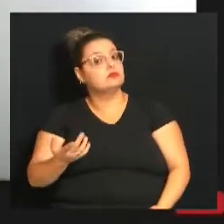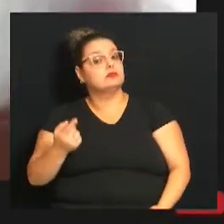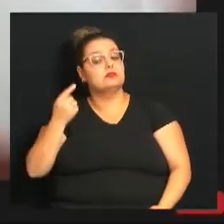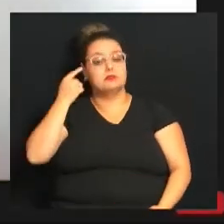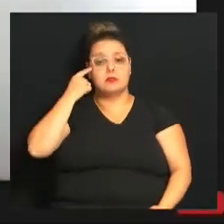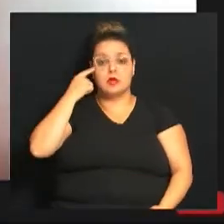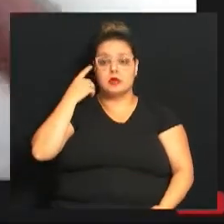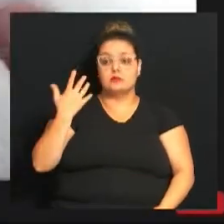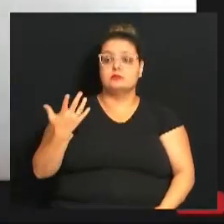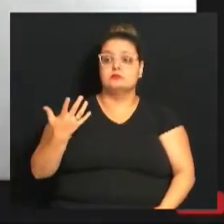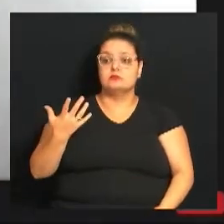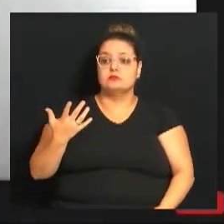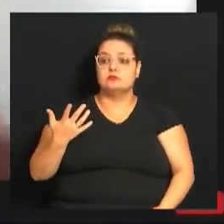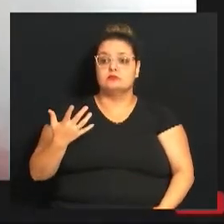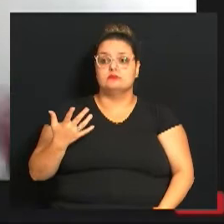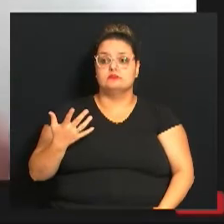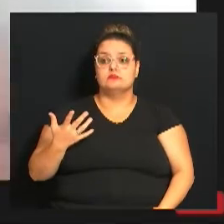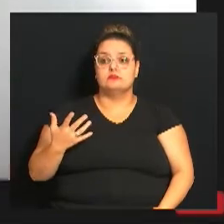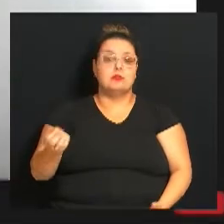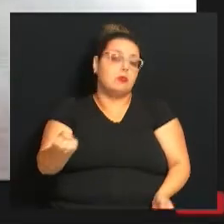meio que